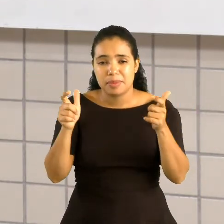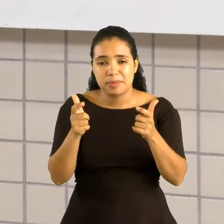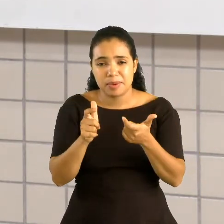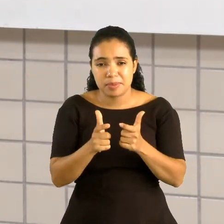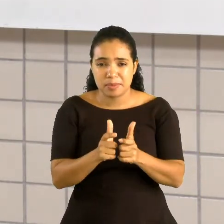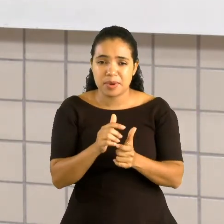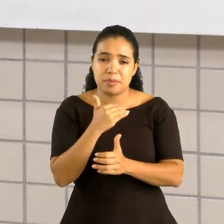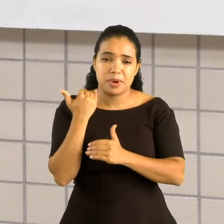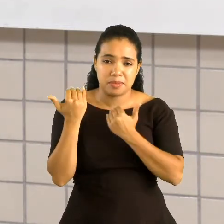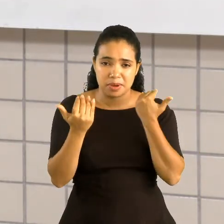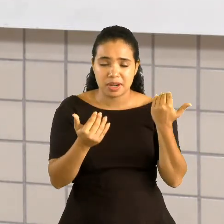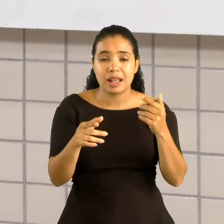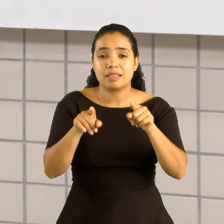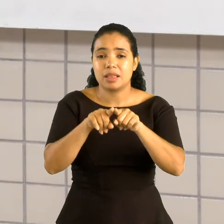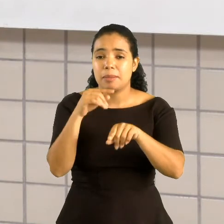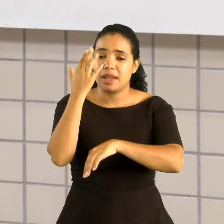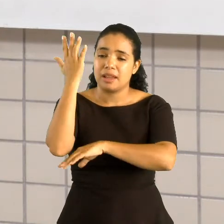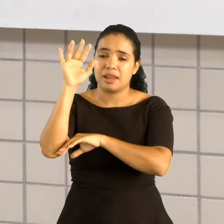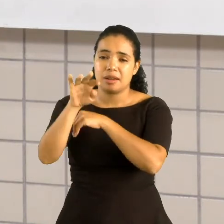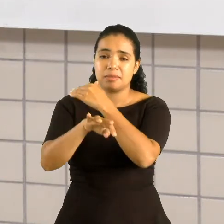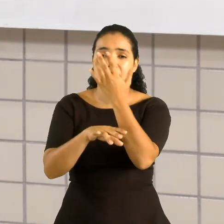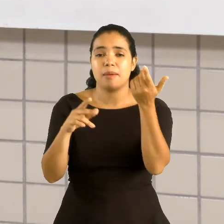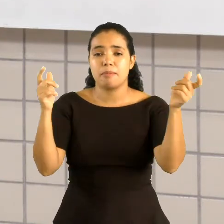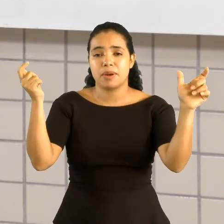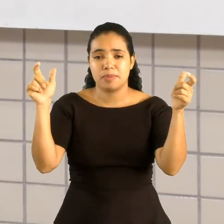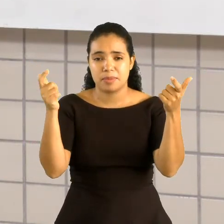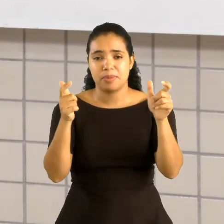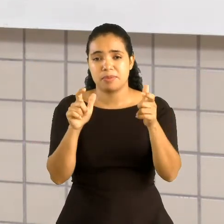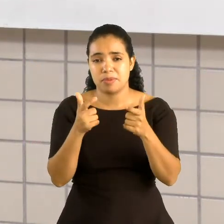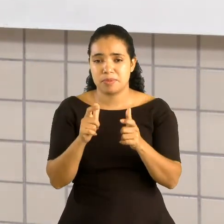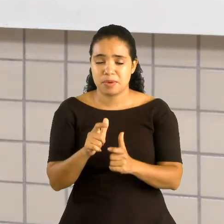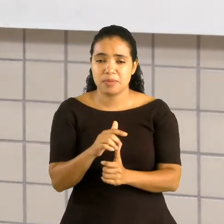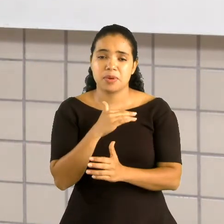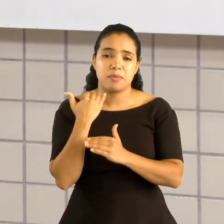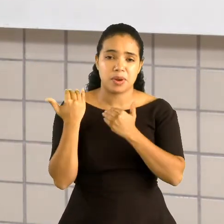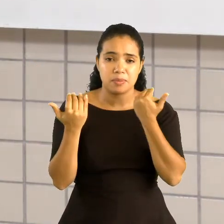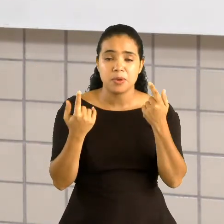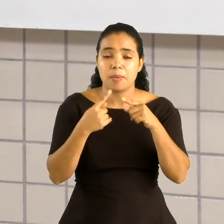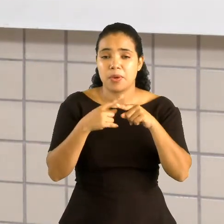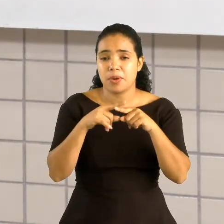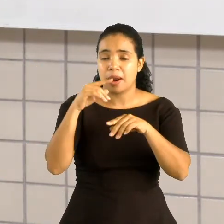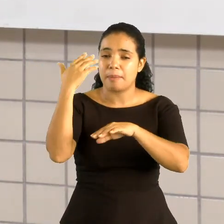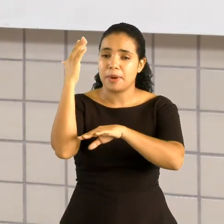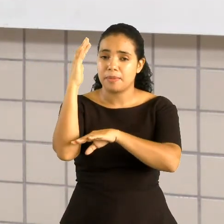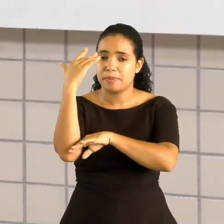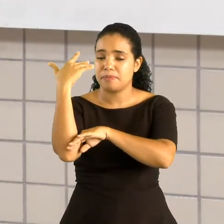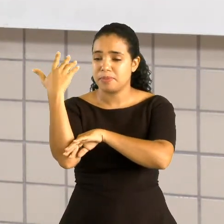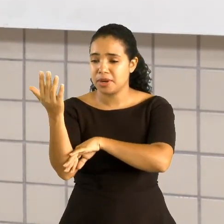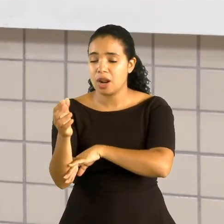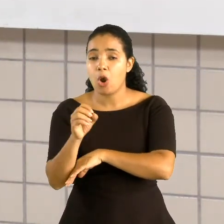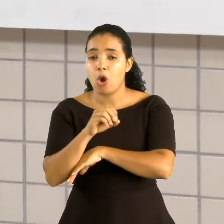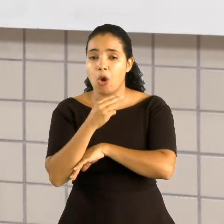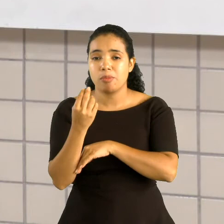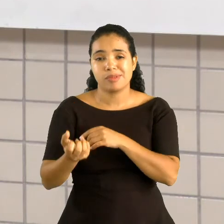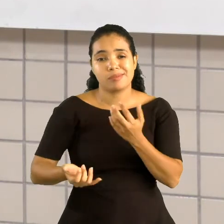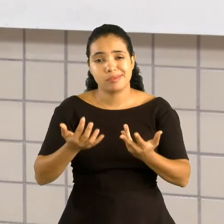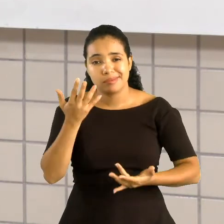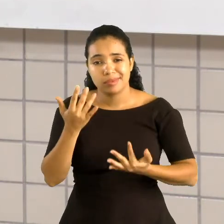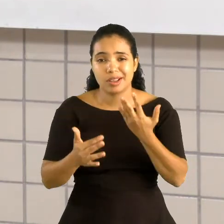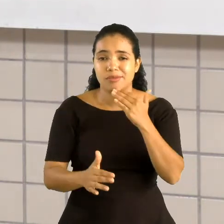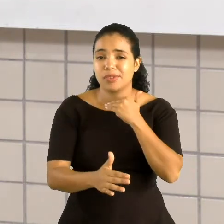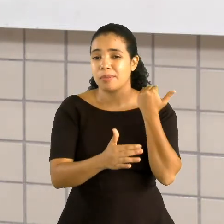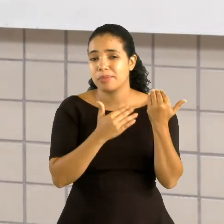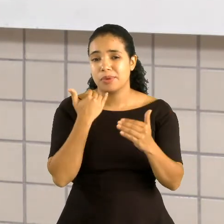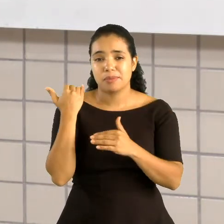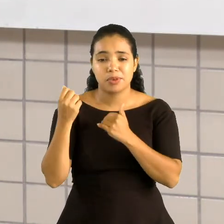determinados locais e elas também não vão viver mais porque elas foram queimadas, elas foram cortadas e elas vão morrer e não vai